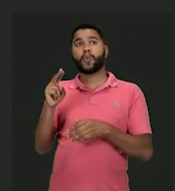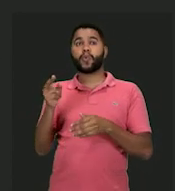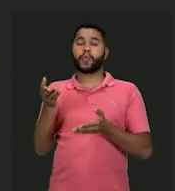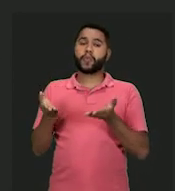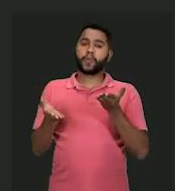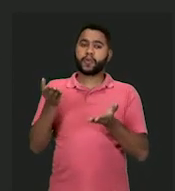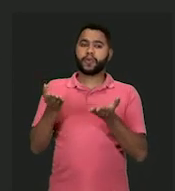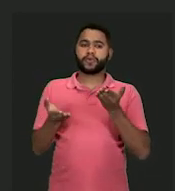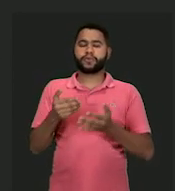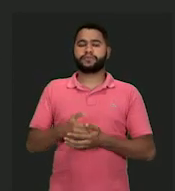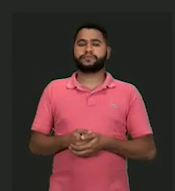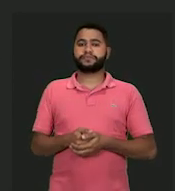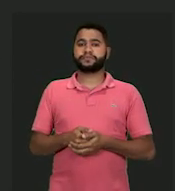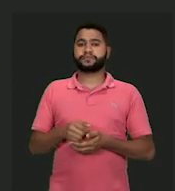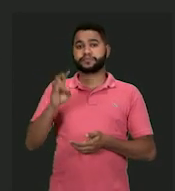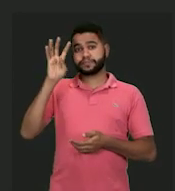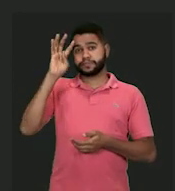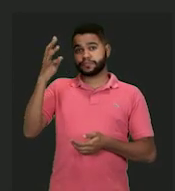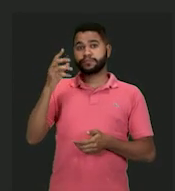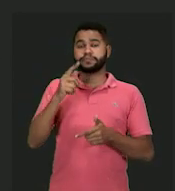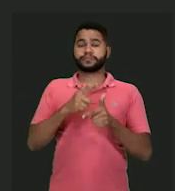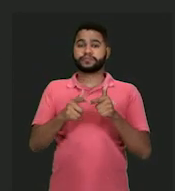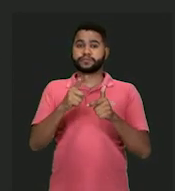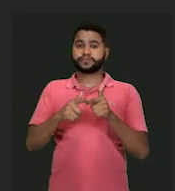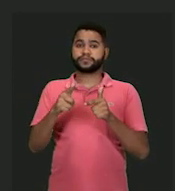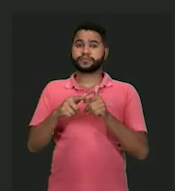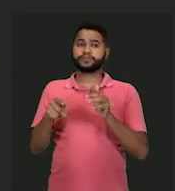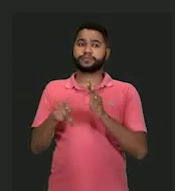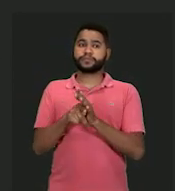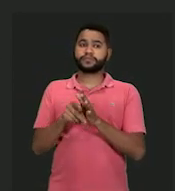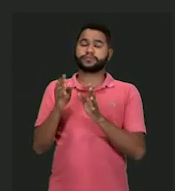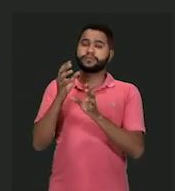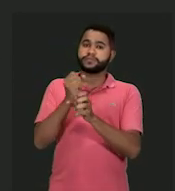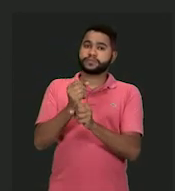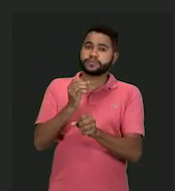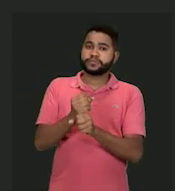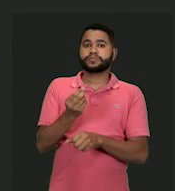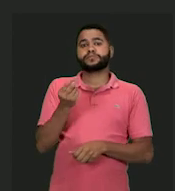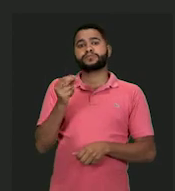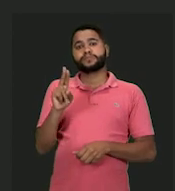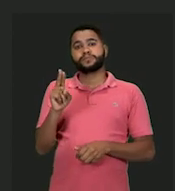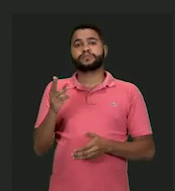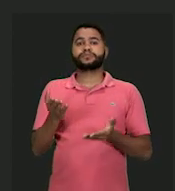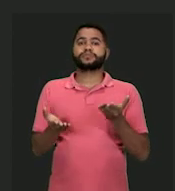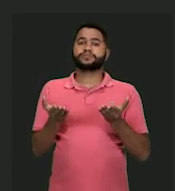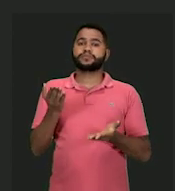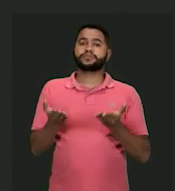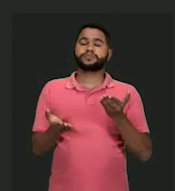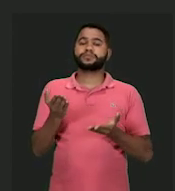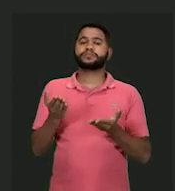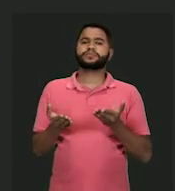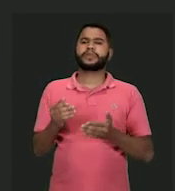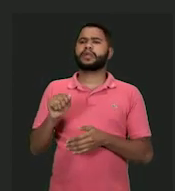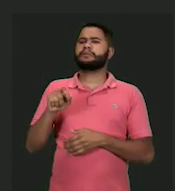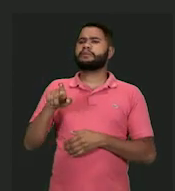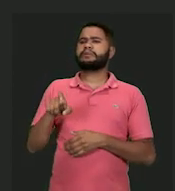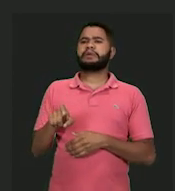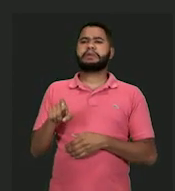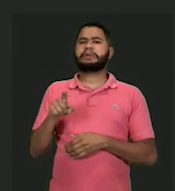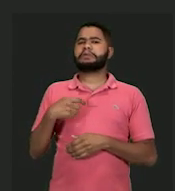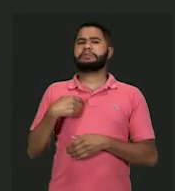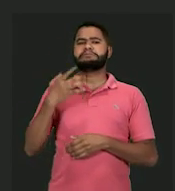proporcionais. Resolver problemas que envolvam a média aritmética ou ponderada. Alex, eu não lembro o que é